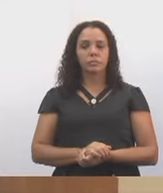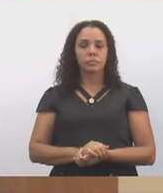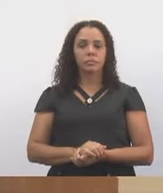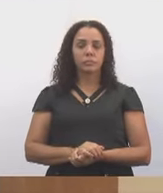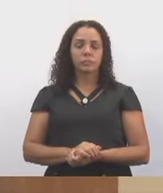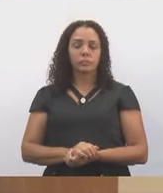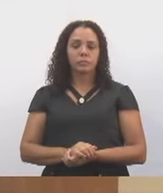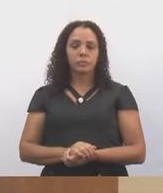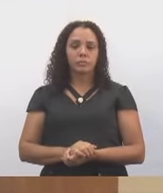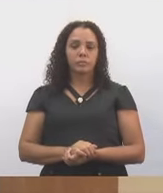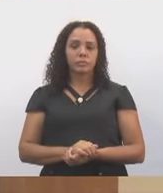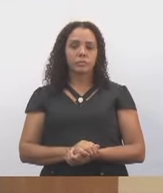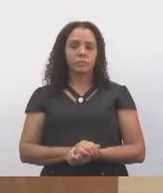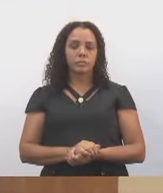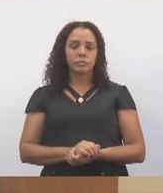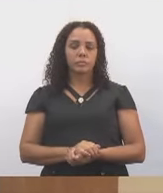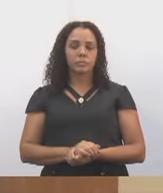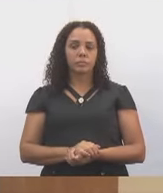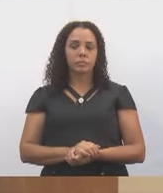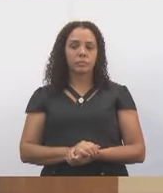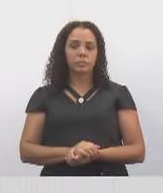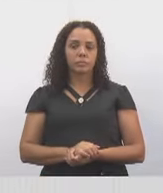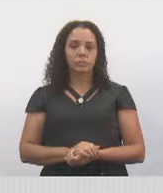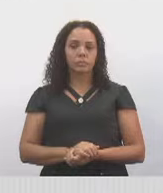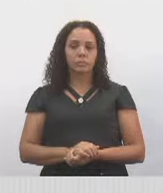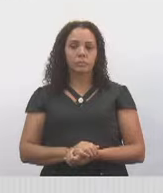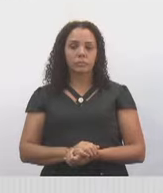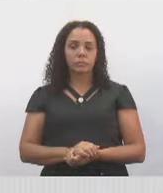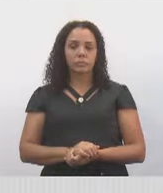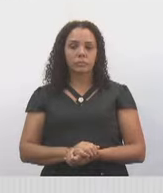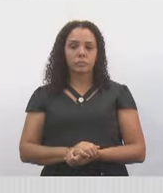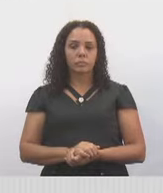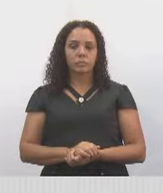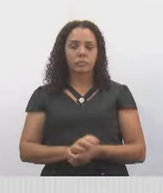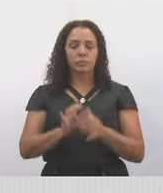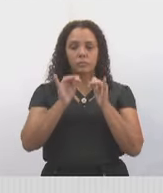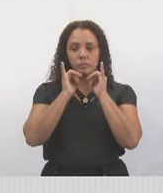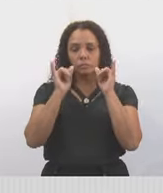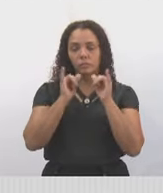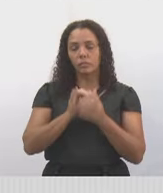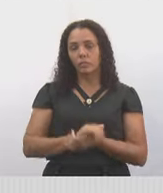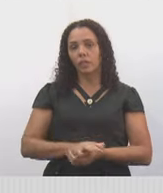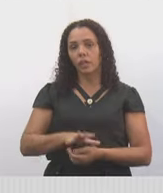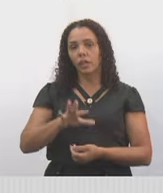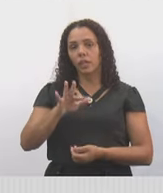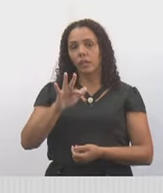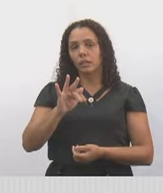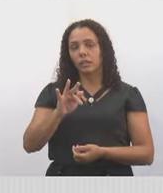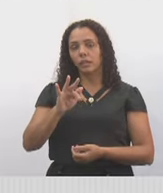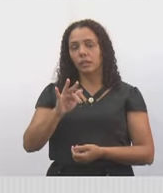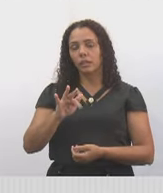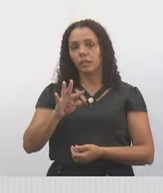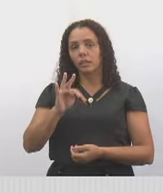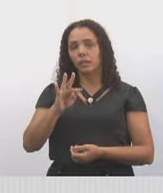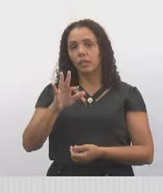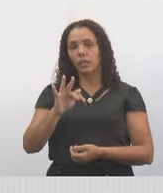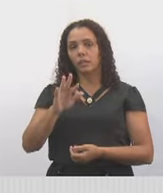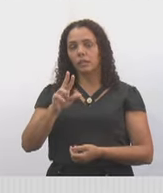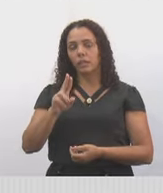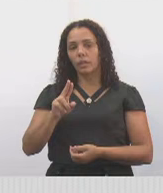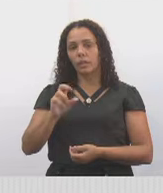4 Vamos ao vídeo que tem um vídeo aí e a notícia de que o Supremo Tribunal Federal decidiu por unanimidade que o